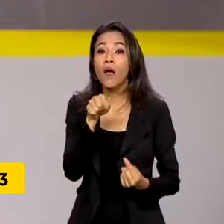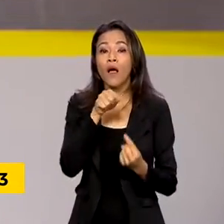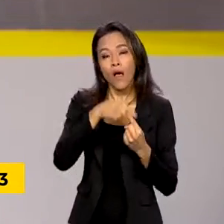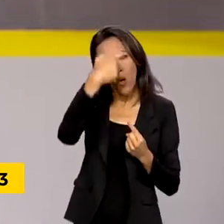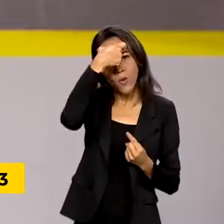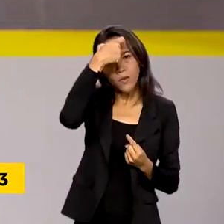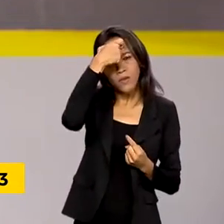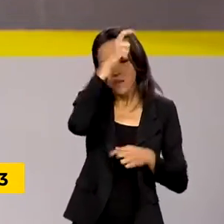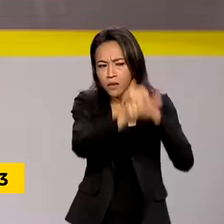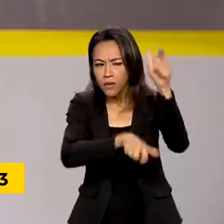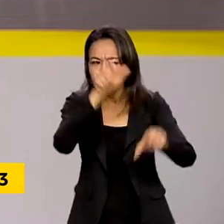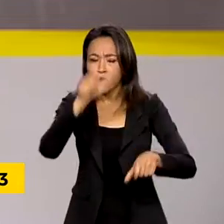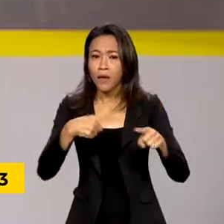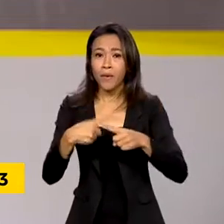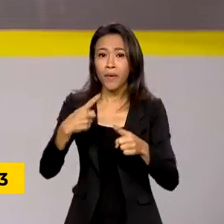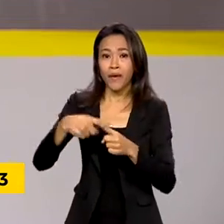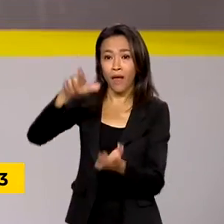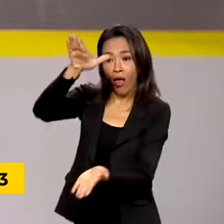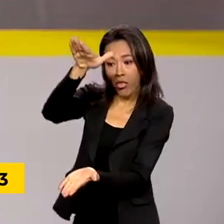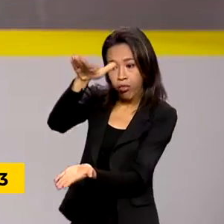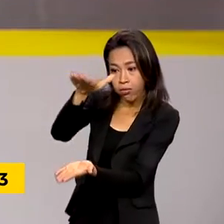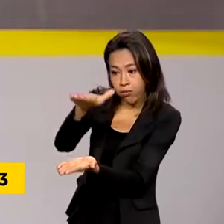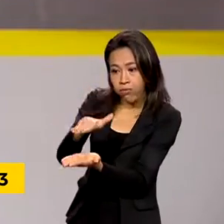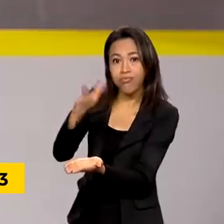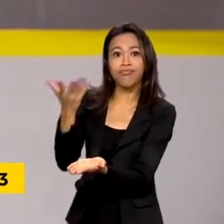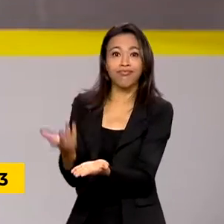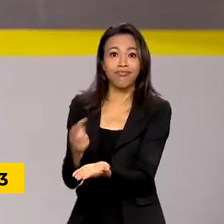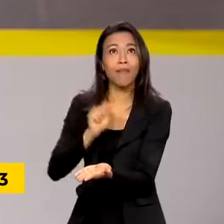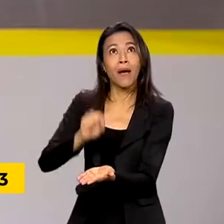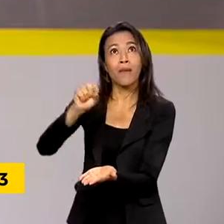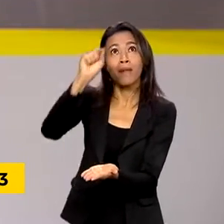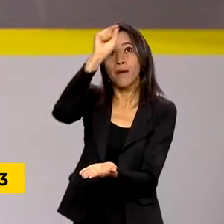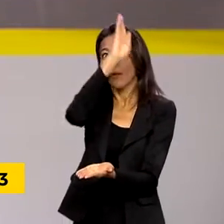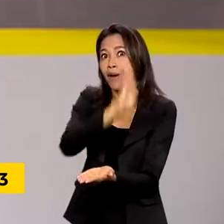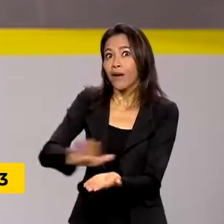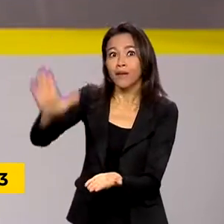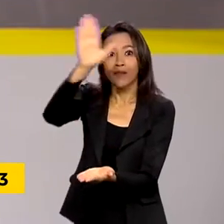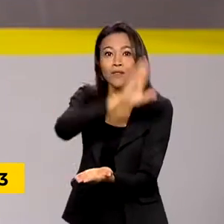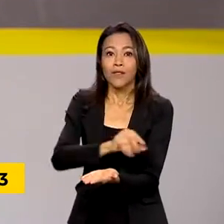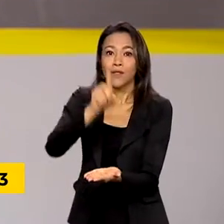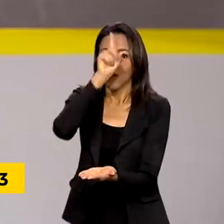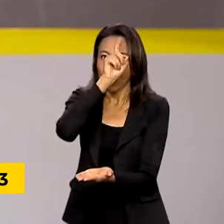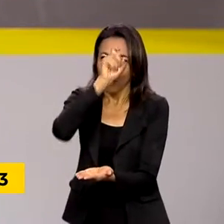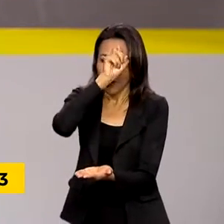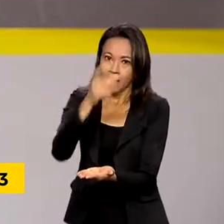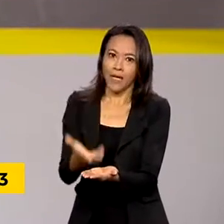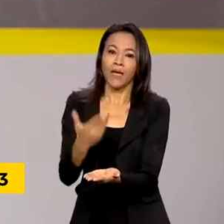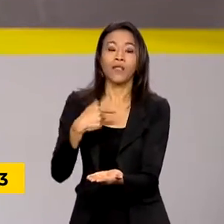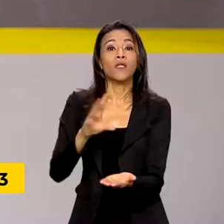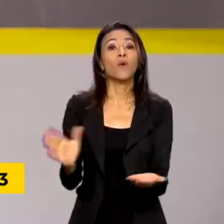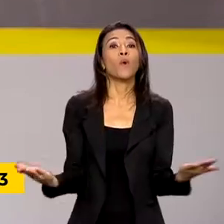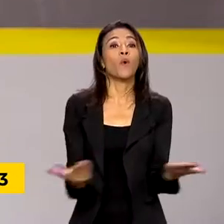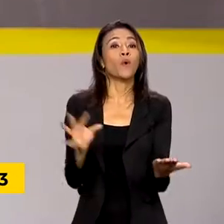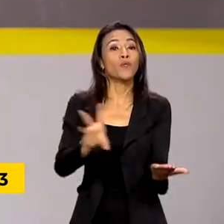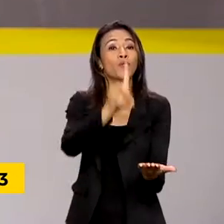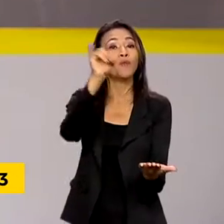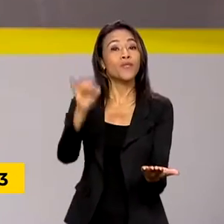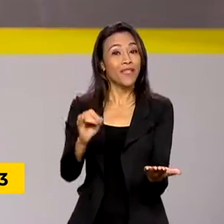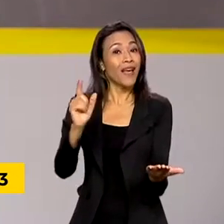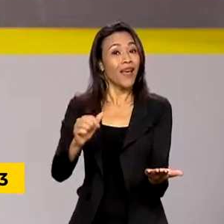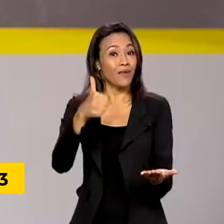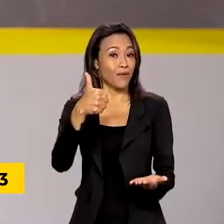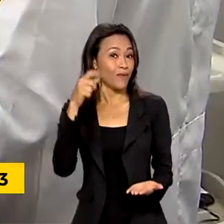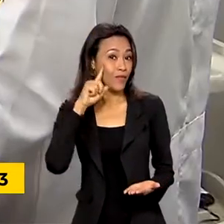a situação dos estoques de sangue em todo o país. Além disso, o Dia Mundial do Doador de Sangue é celebrado no dia